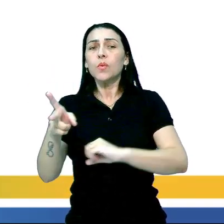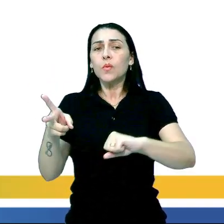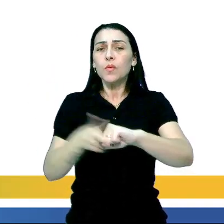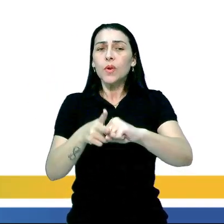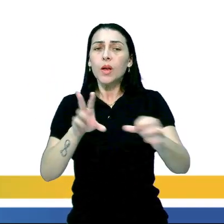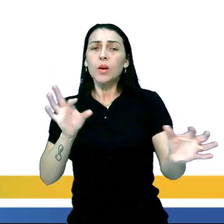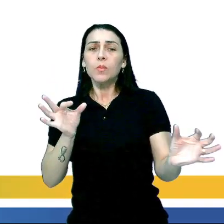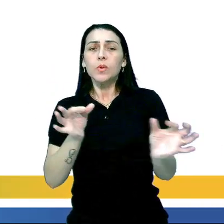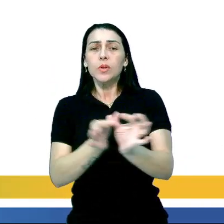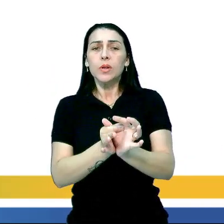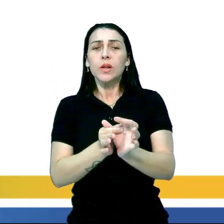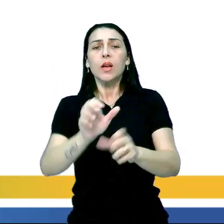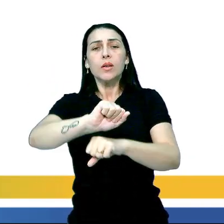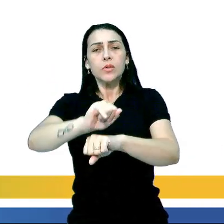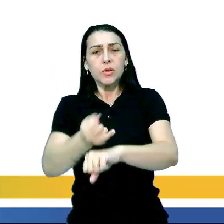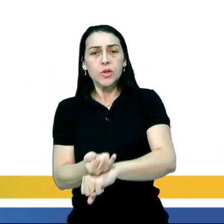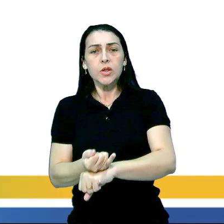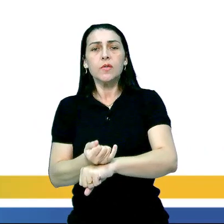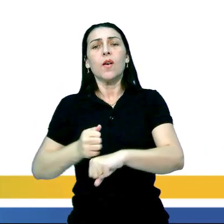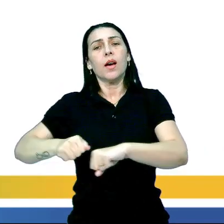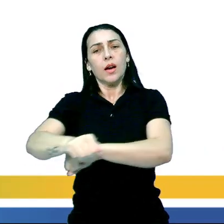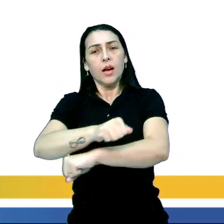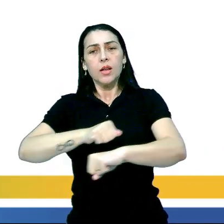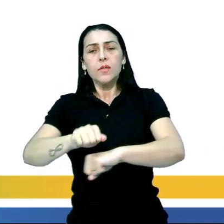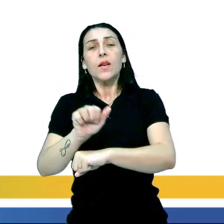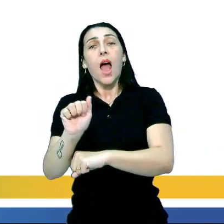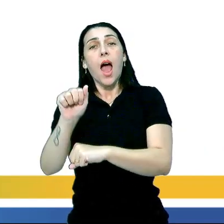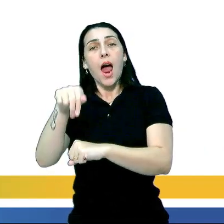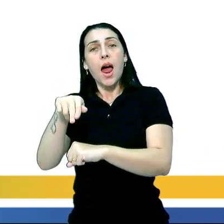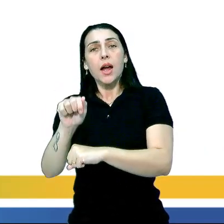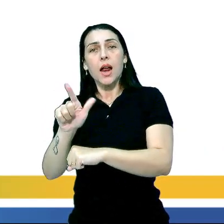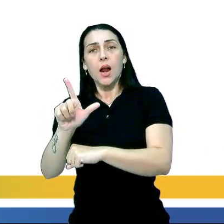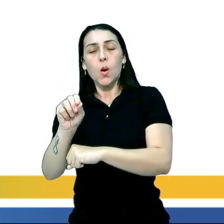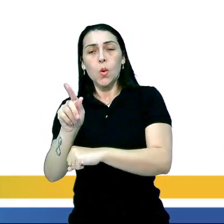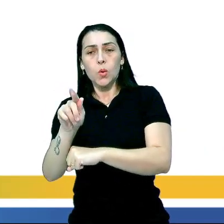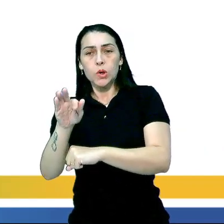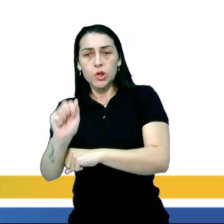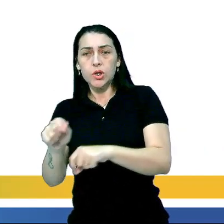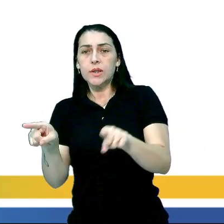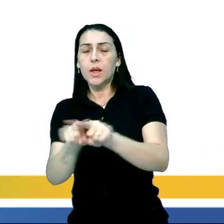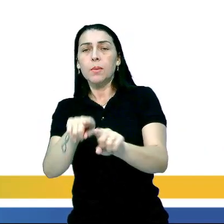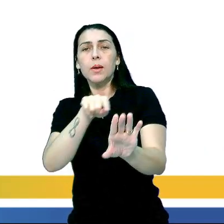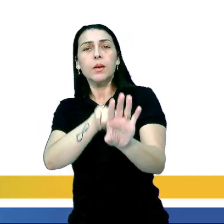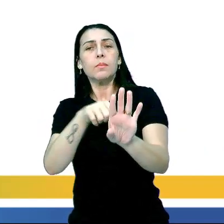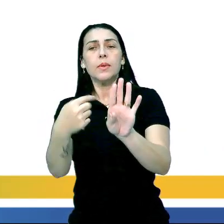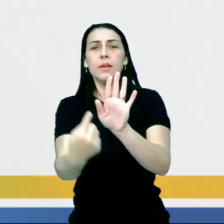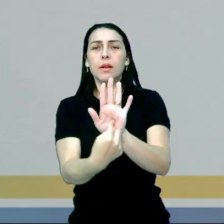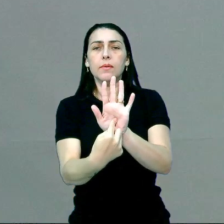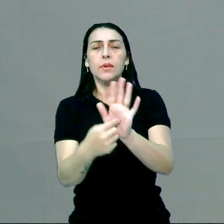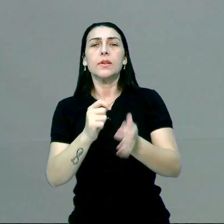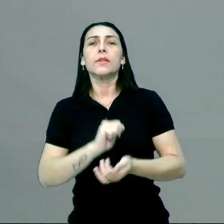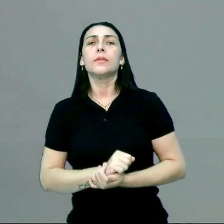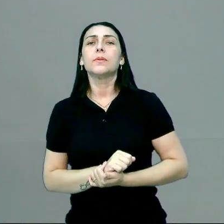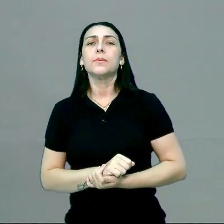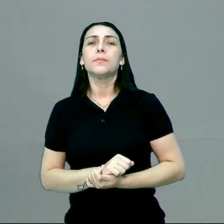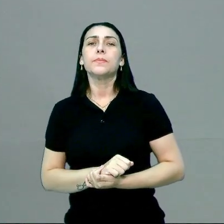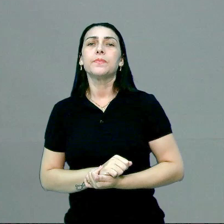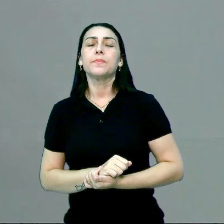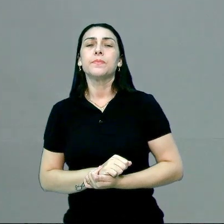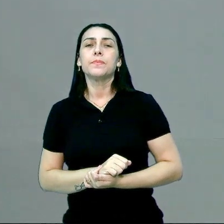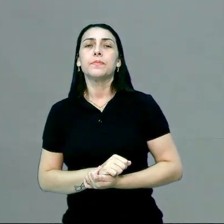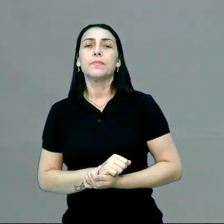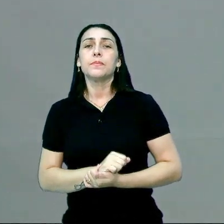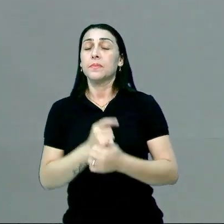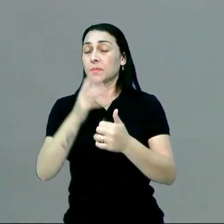verbo de ligação, adjetivo, advérbios, analogias e metáforas.